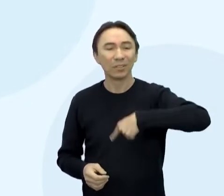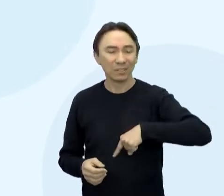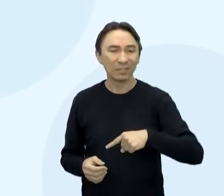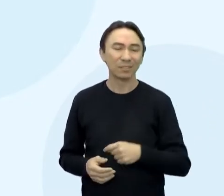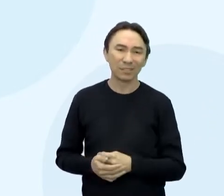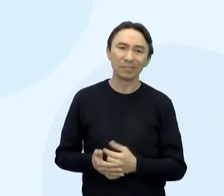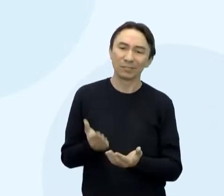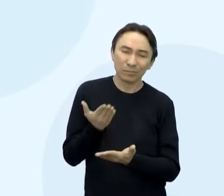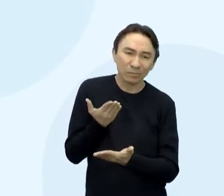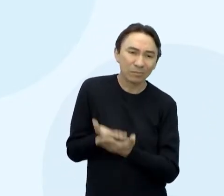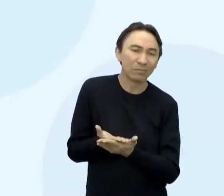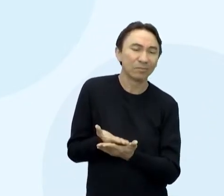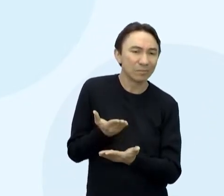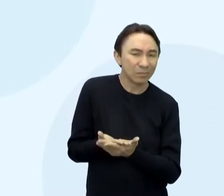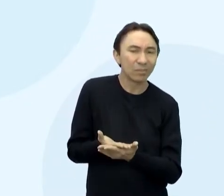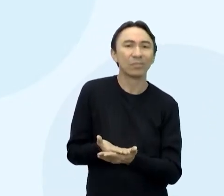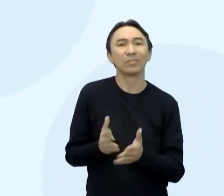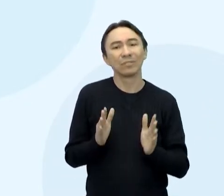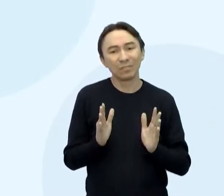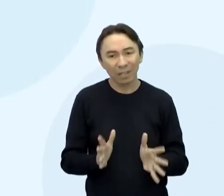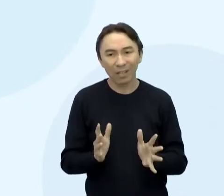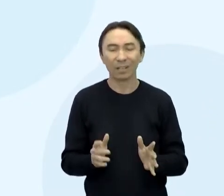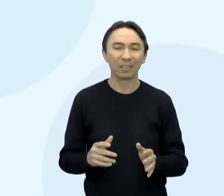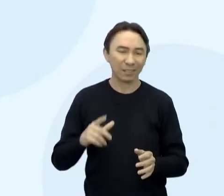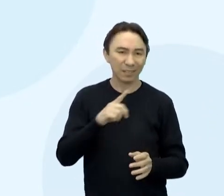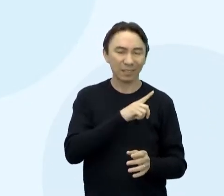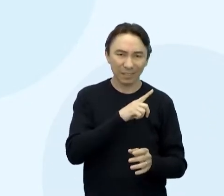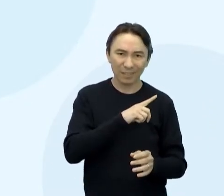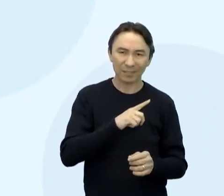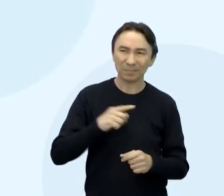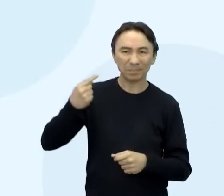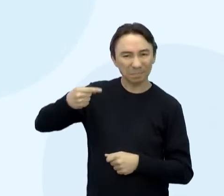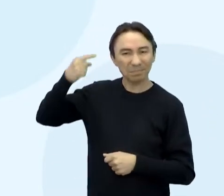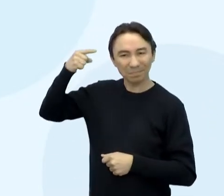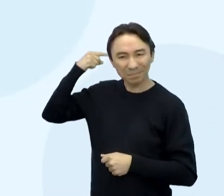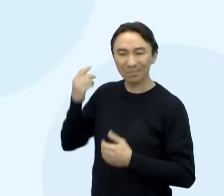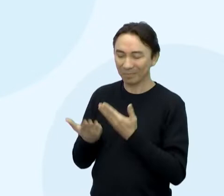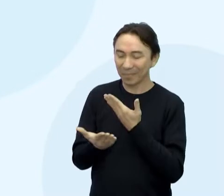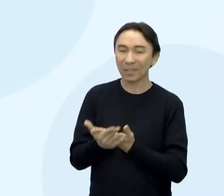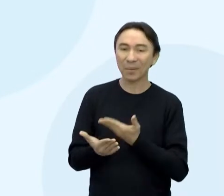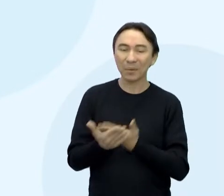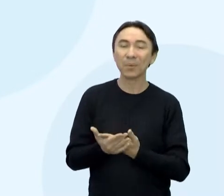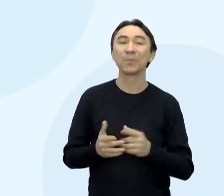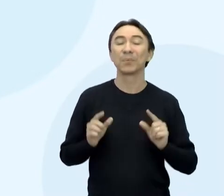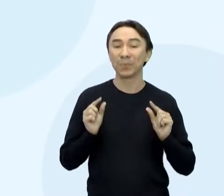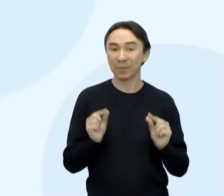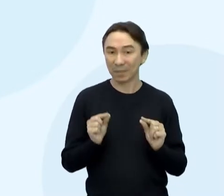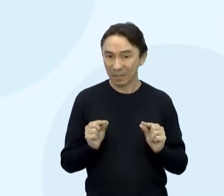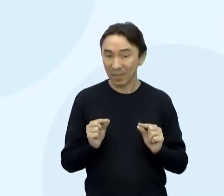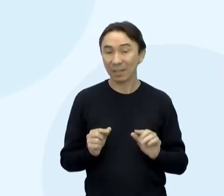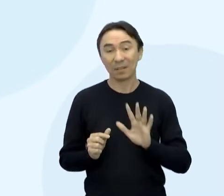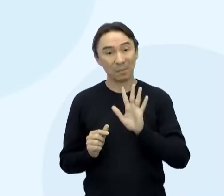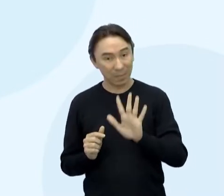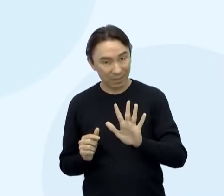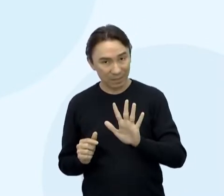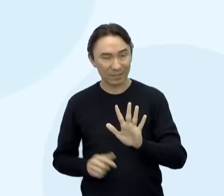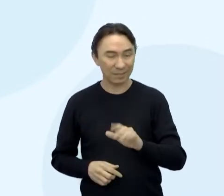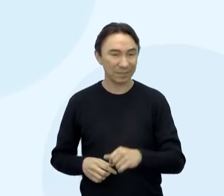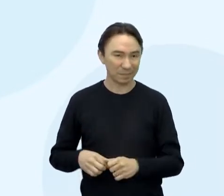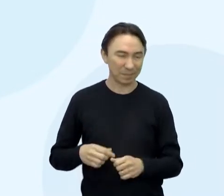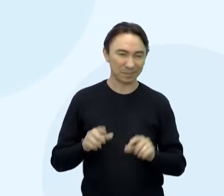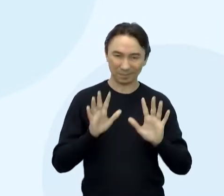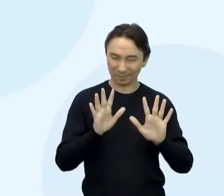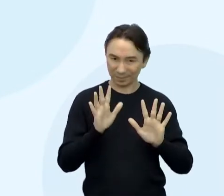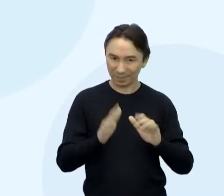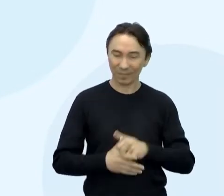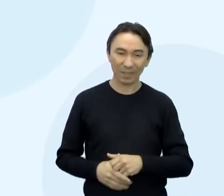a gente fez, o que a gente desenvolveu nas nossas aulas anteriores, mas especificamente na nossa aula passada. Na